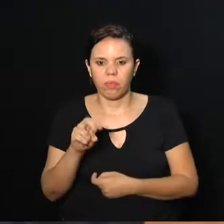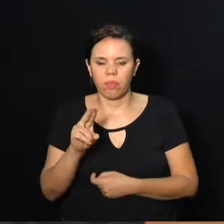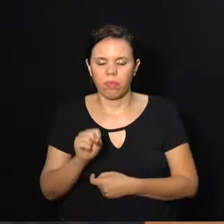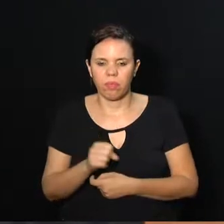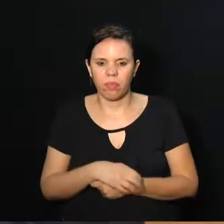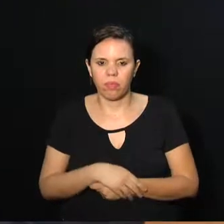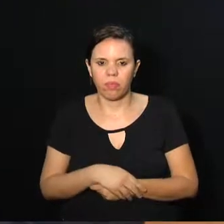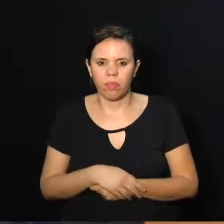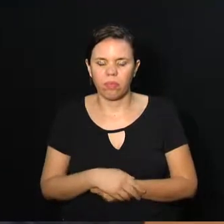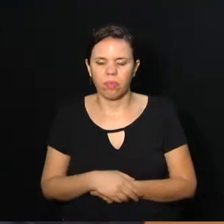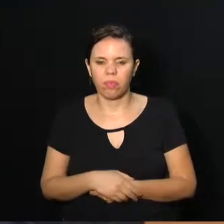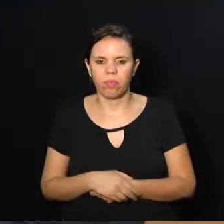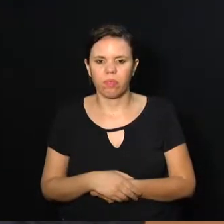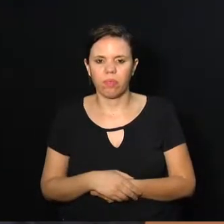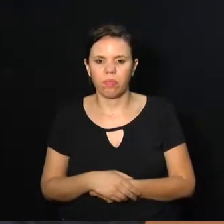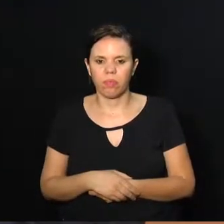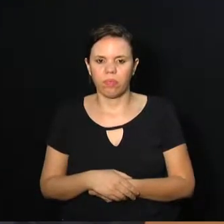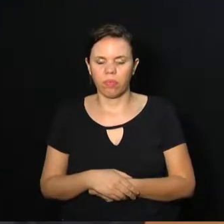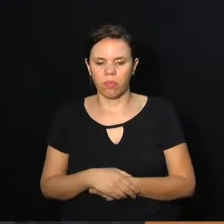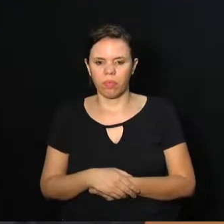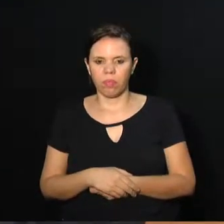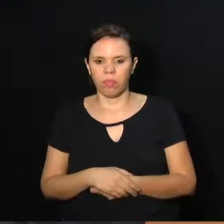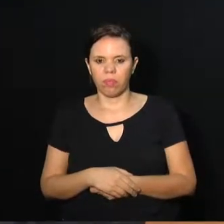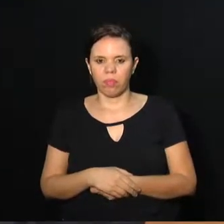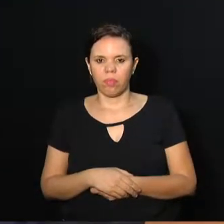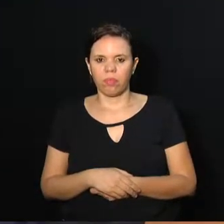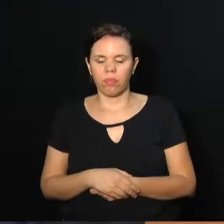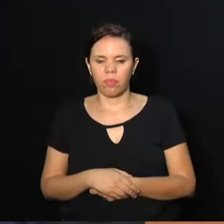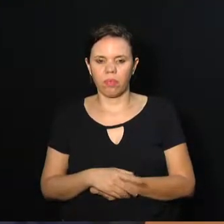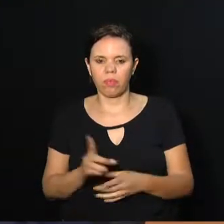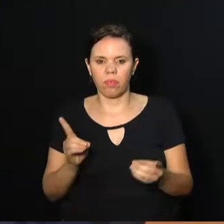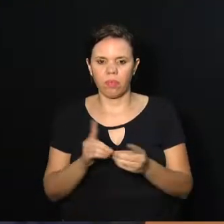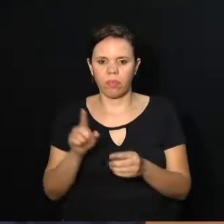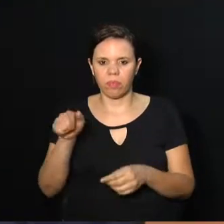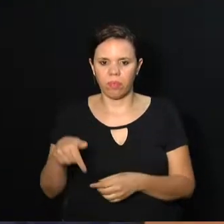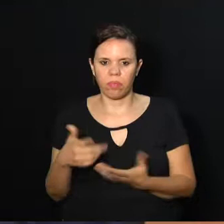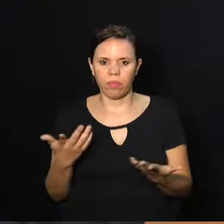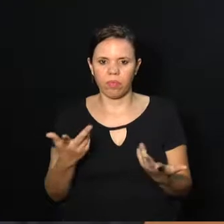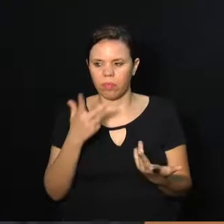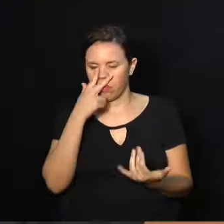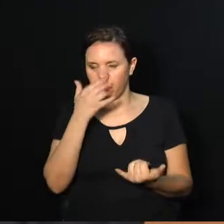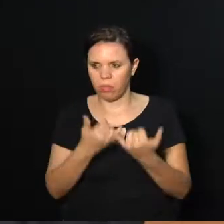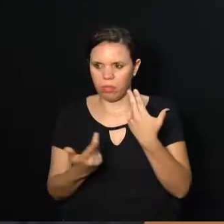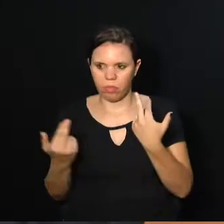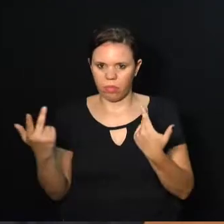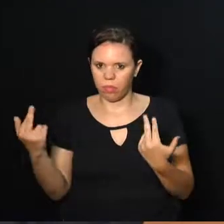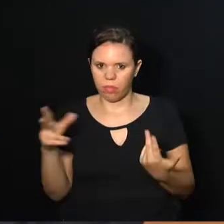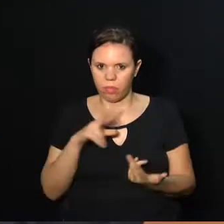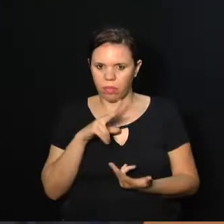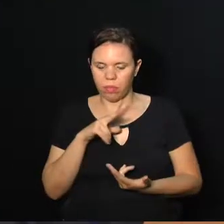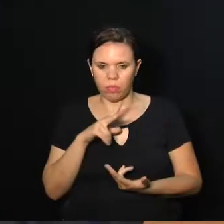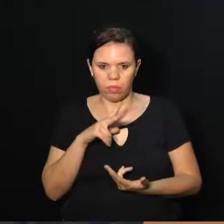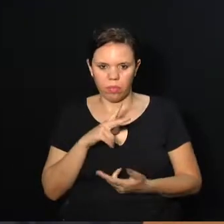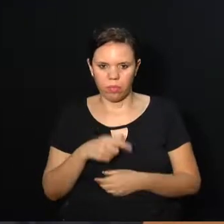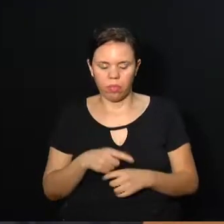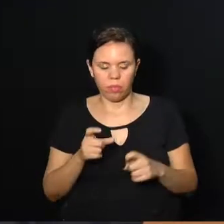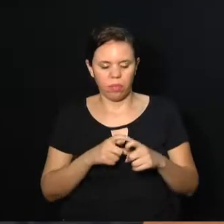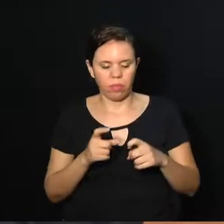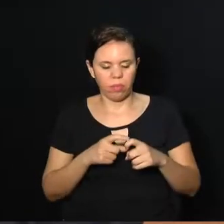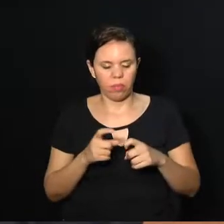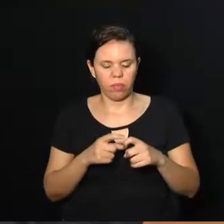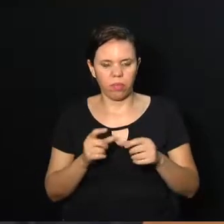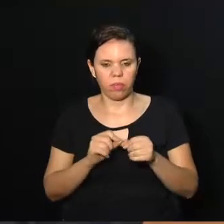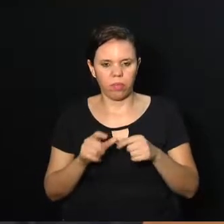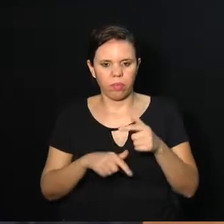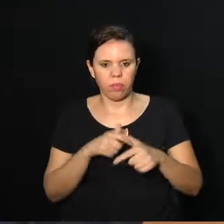SUS. E o atendimento ali é cara de particular. O médico que faz